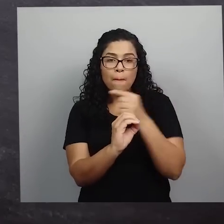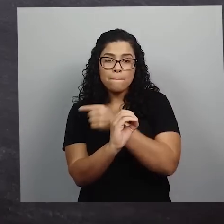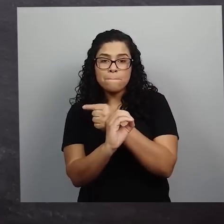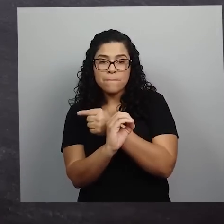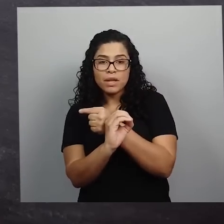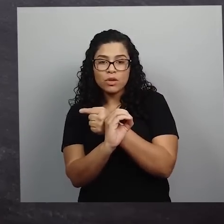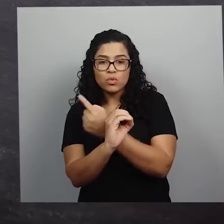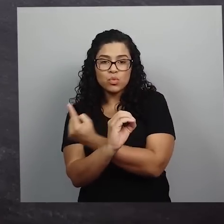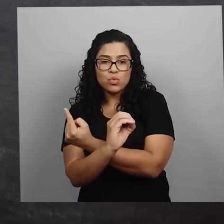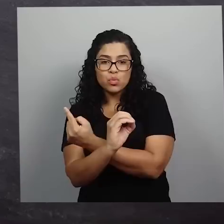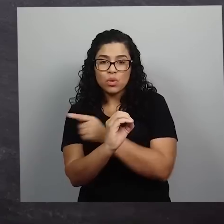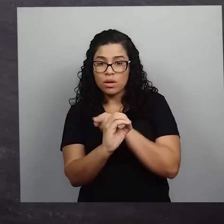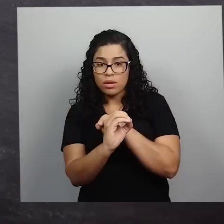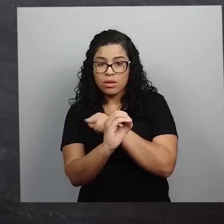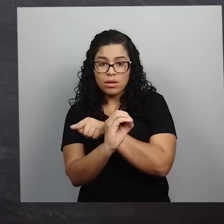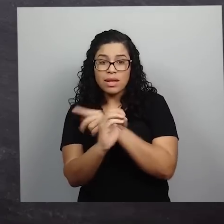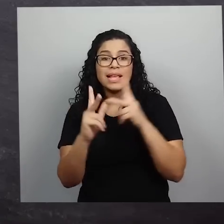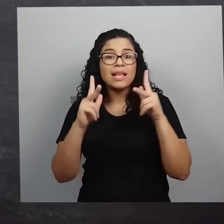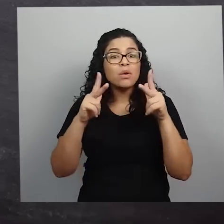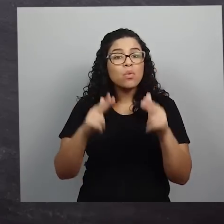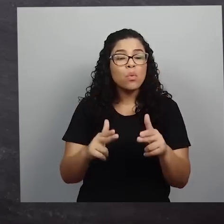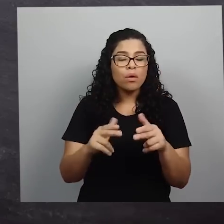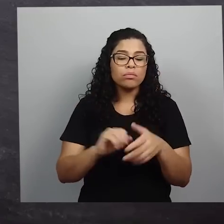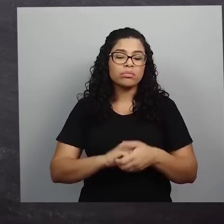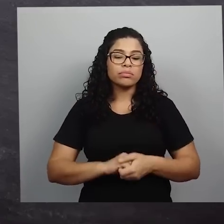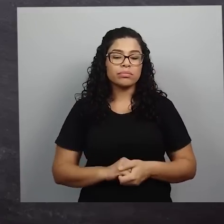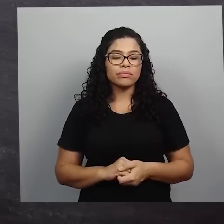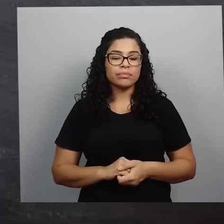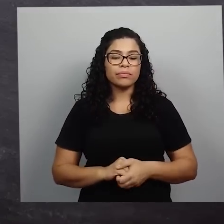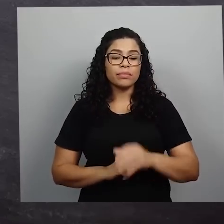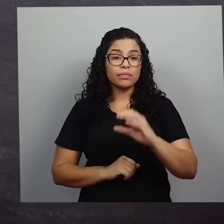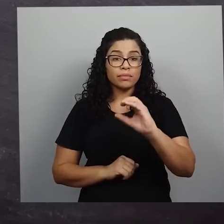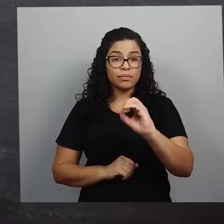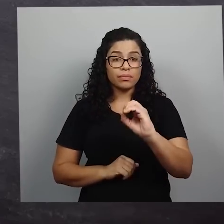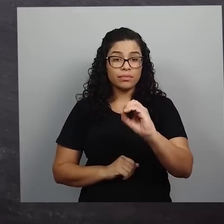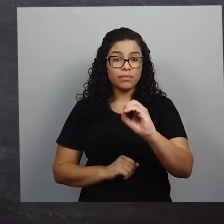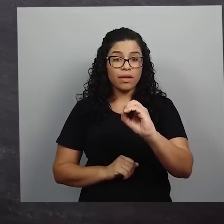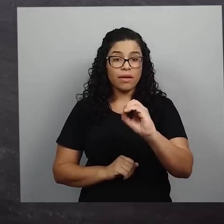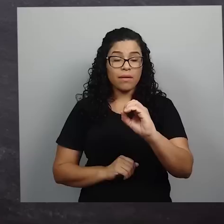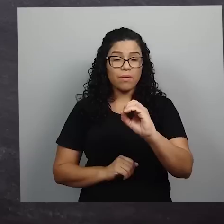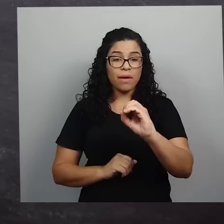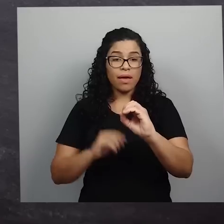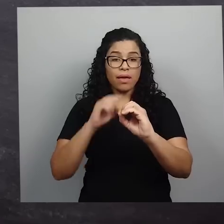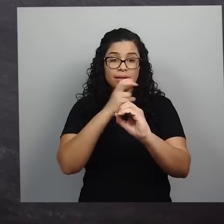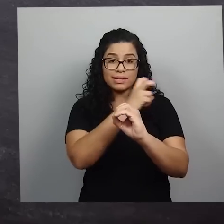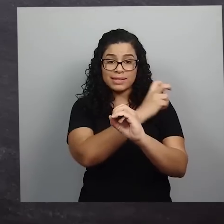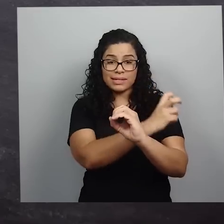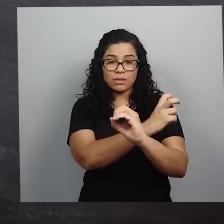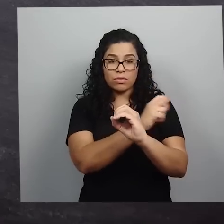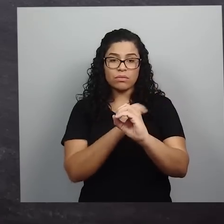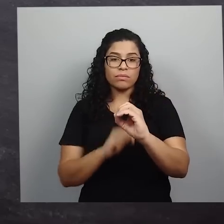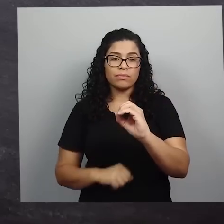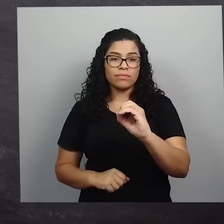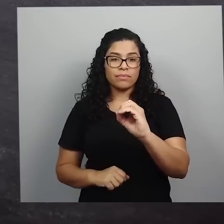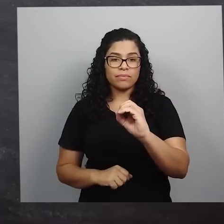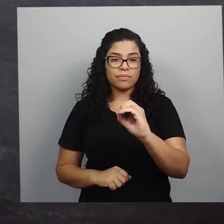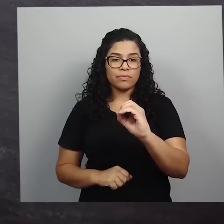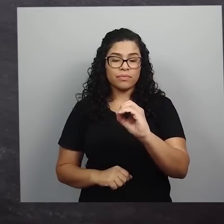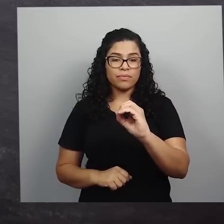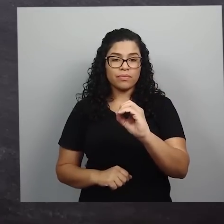1. Se eu pegar aqui do 0 até o 5, é a mesma distância do que do 0 até